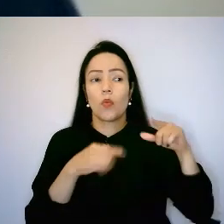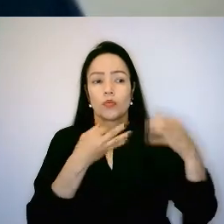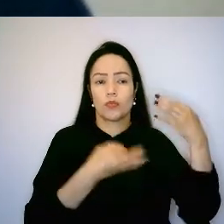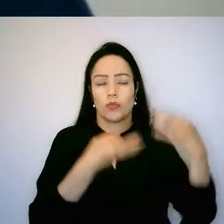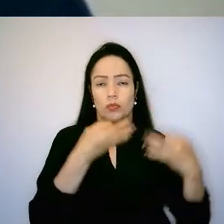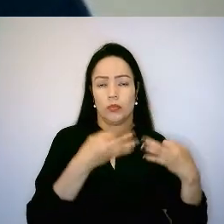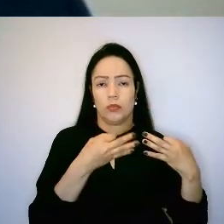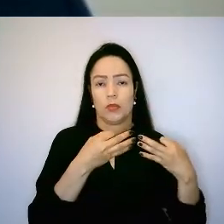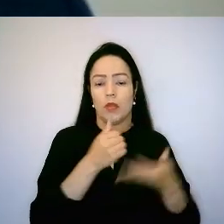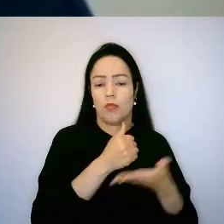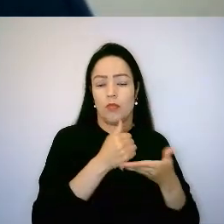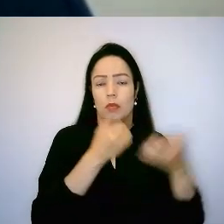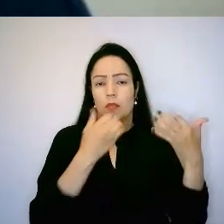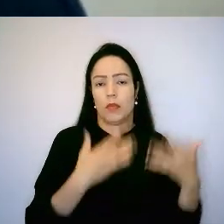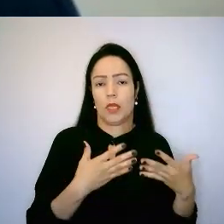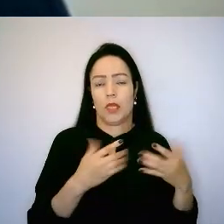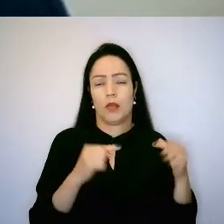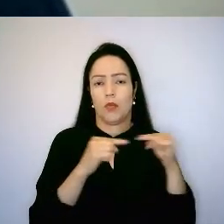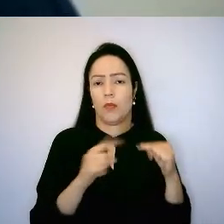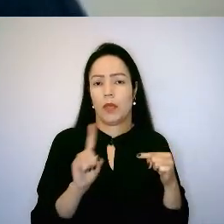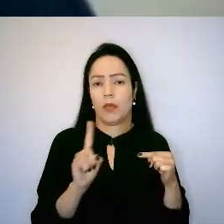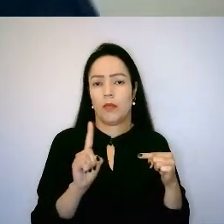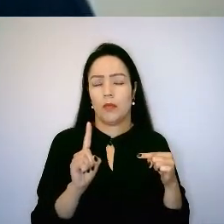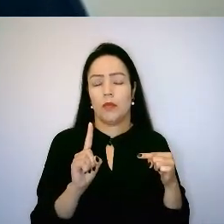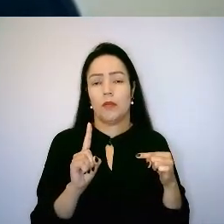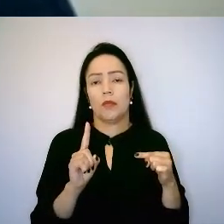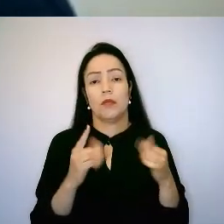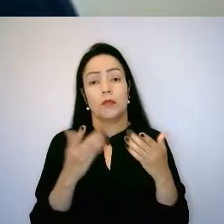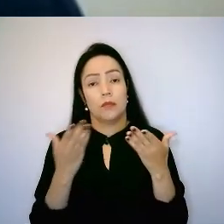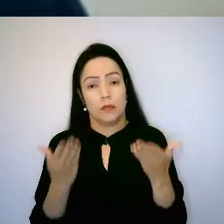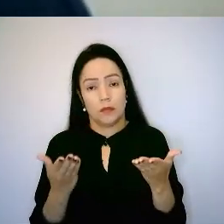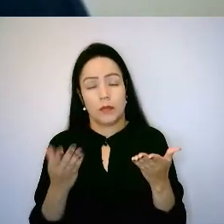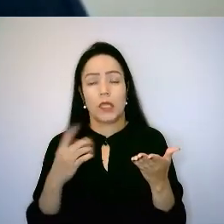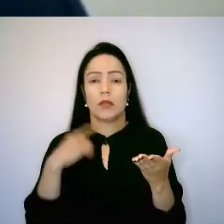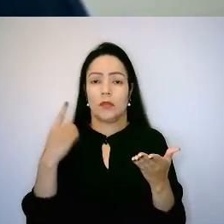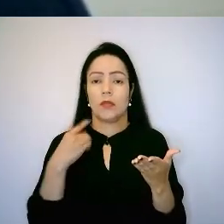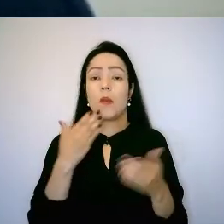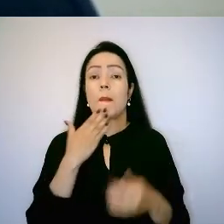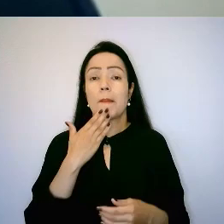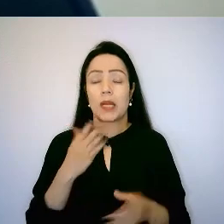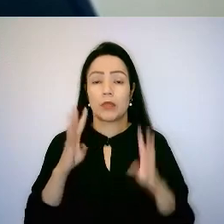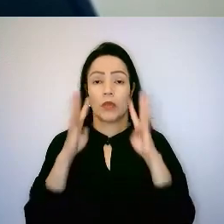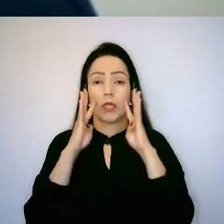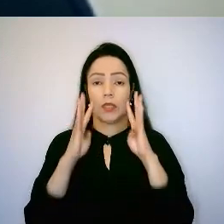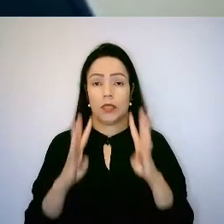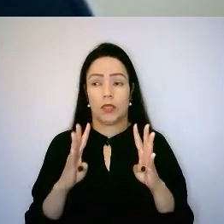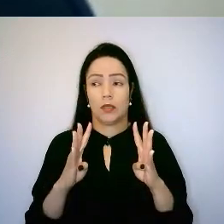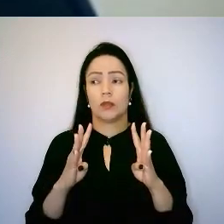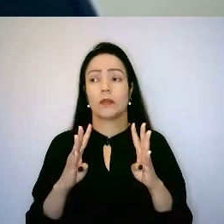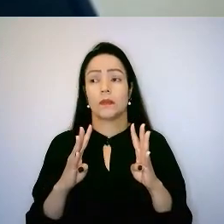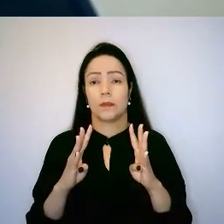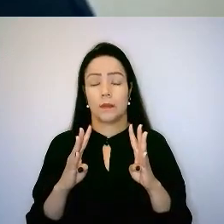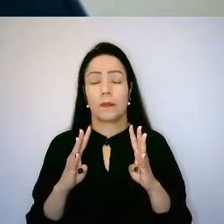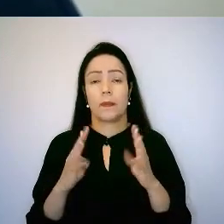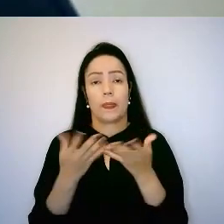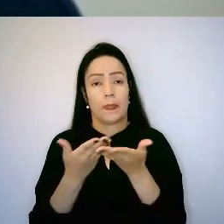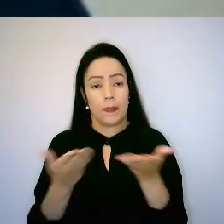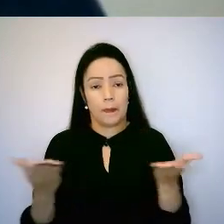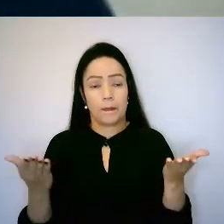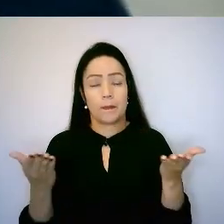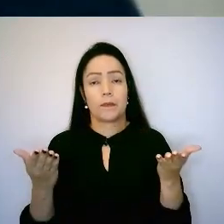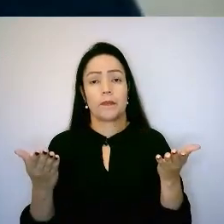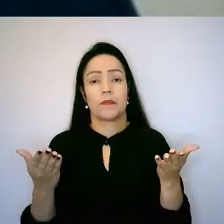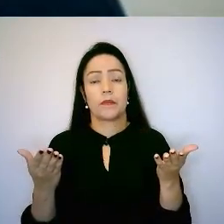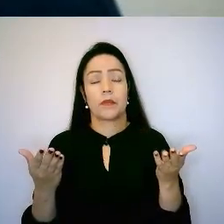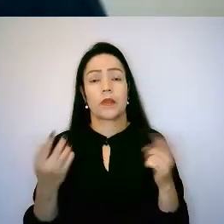jurídica adequada Excelentíssimo Senhor desembargadores eu peço atenção dessa ilustre curte para uma